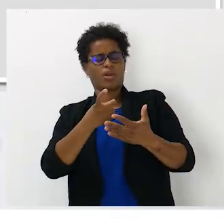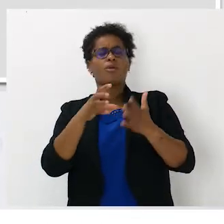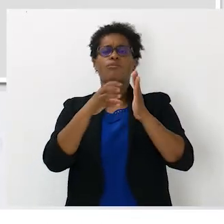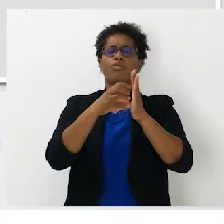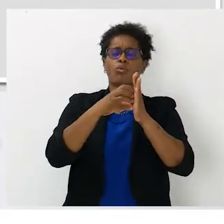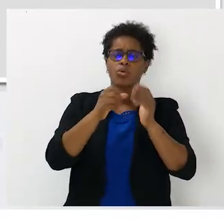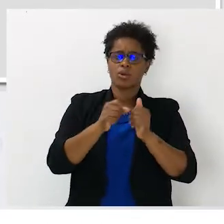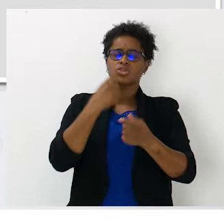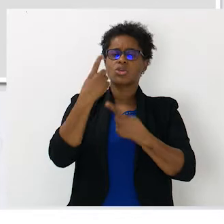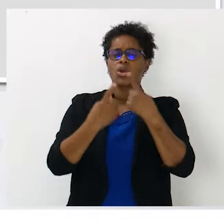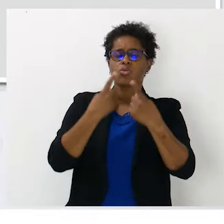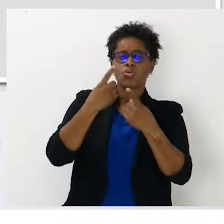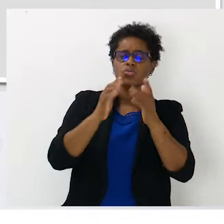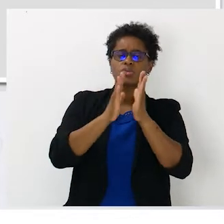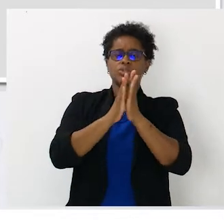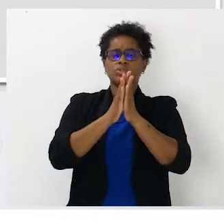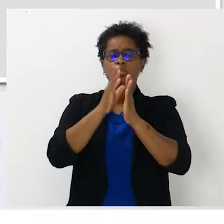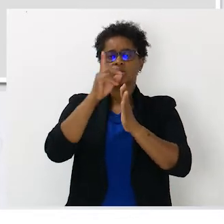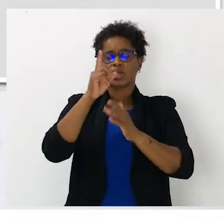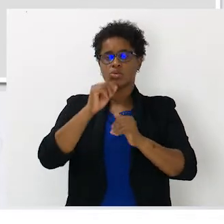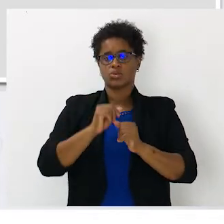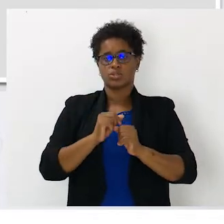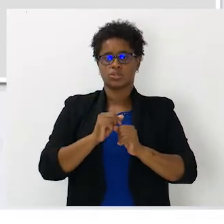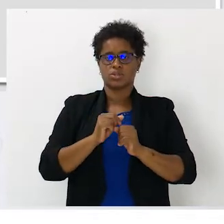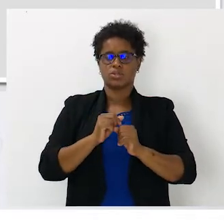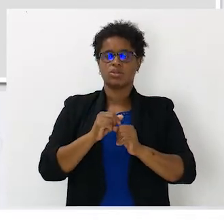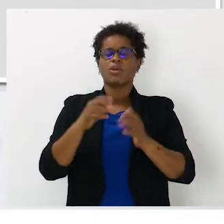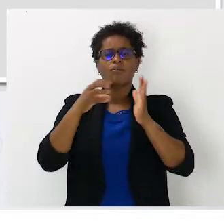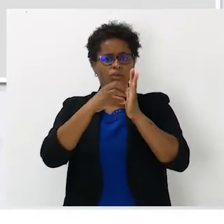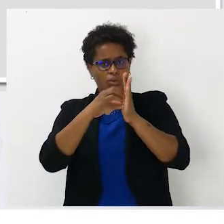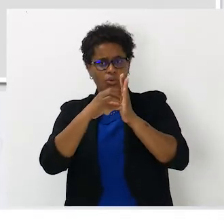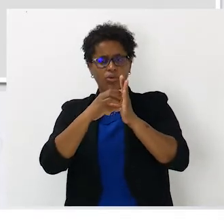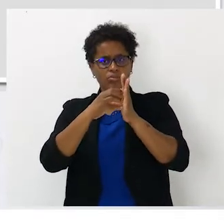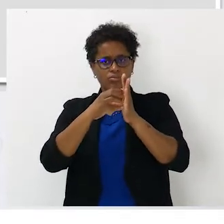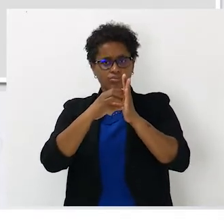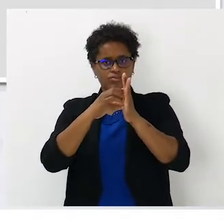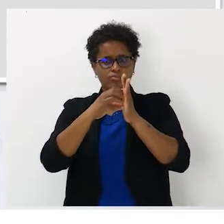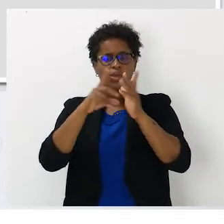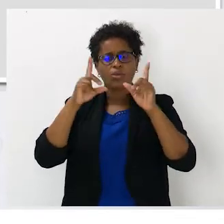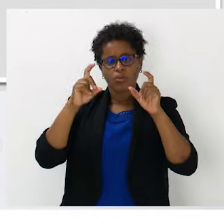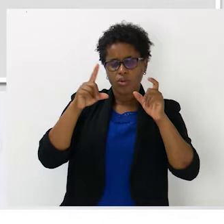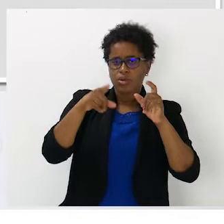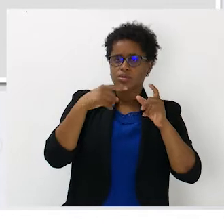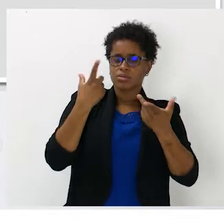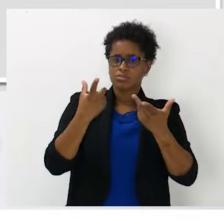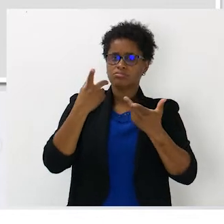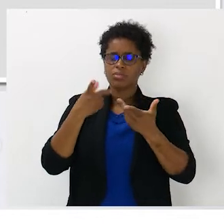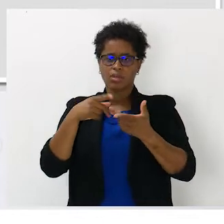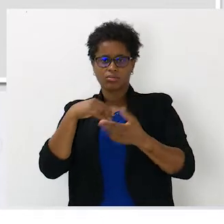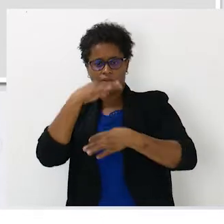figuras de alguns deuses, figuras que retratam a